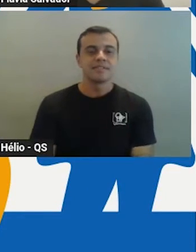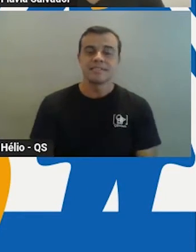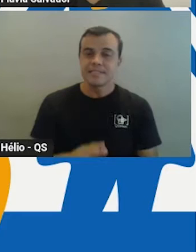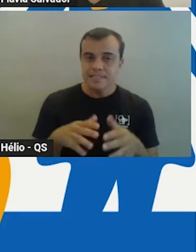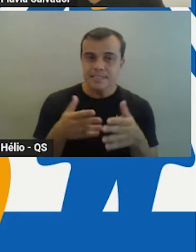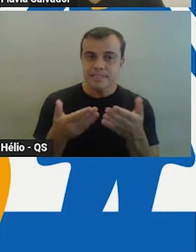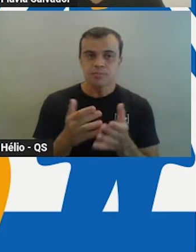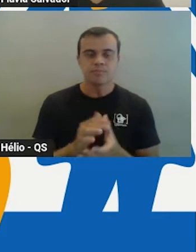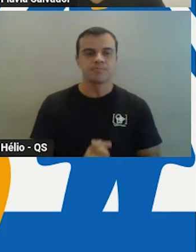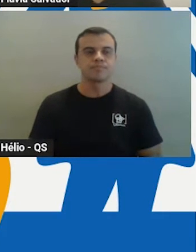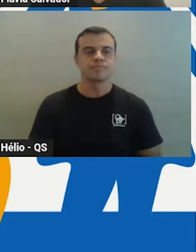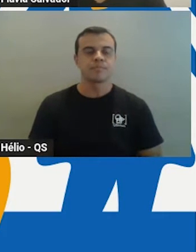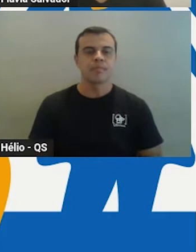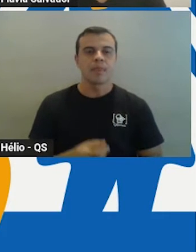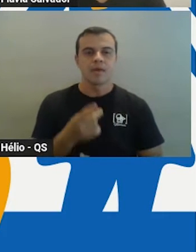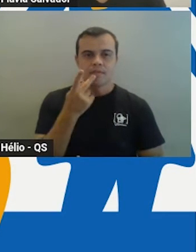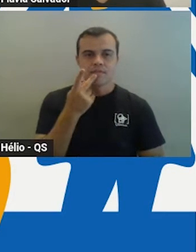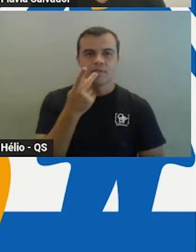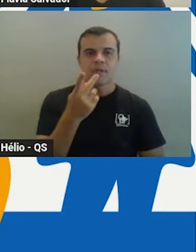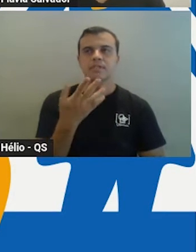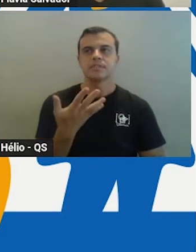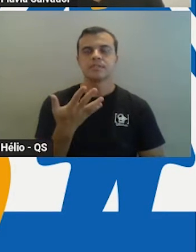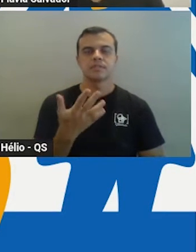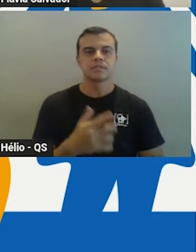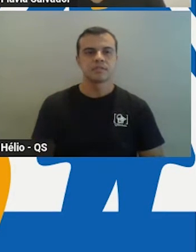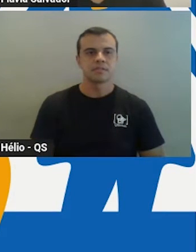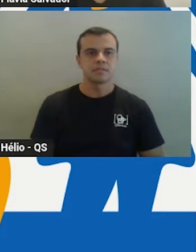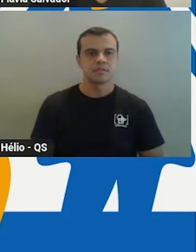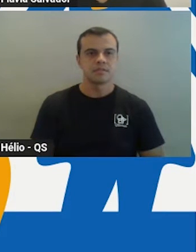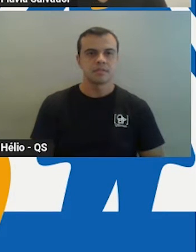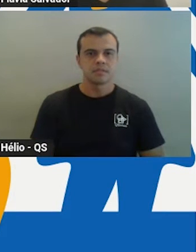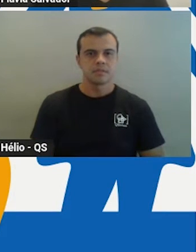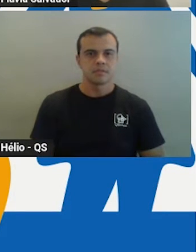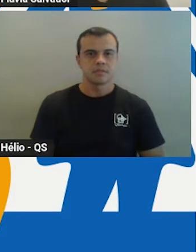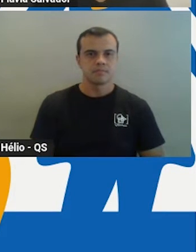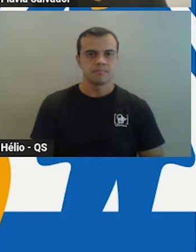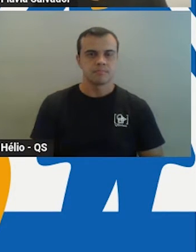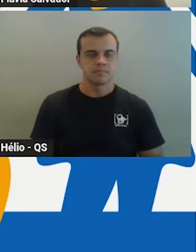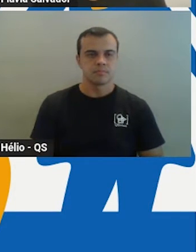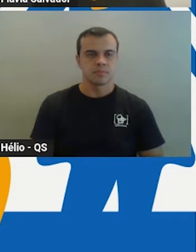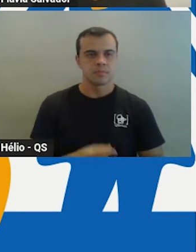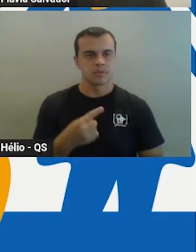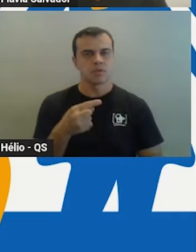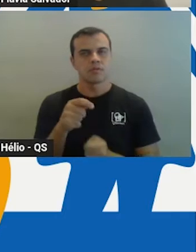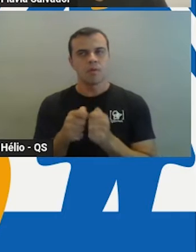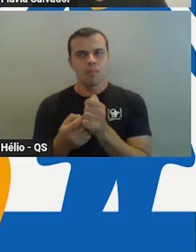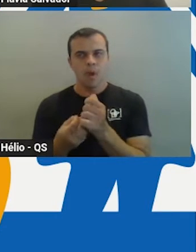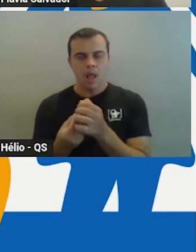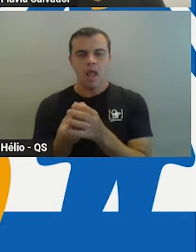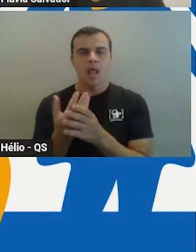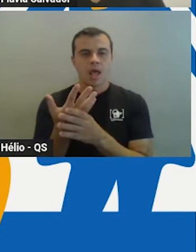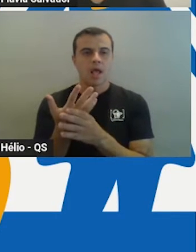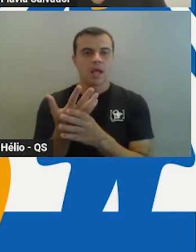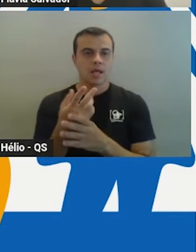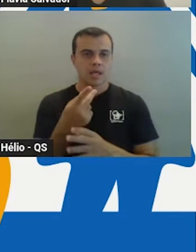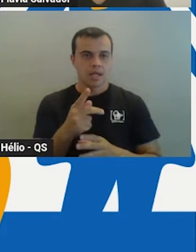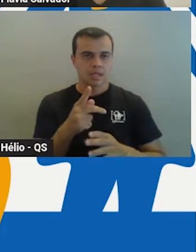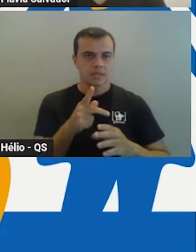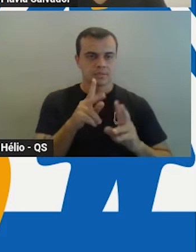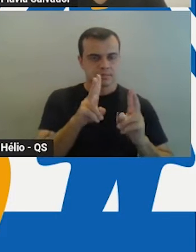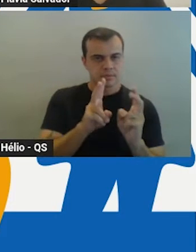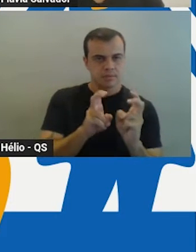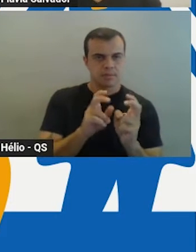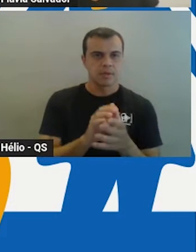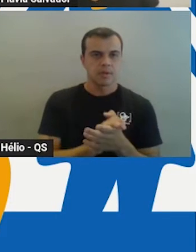Então, quando a gente foi conceber essa formação de